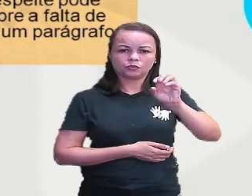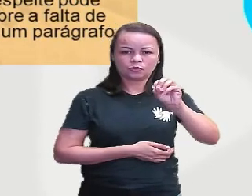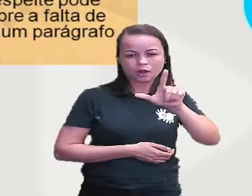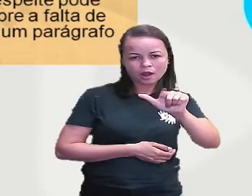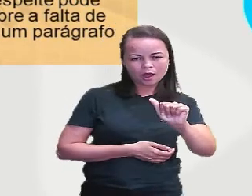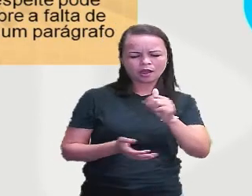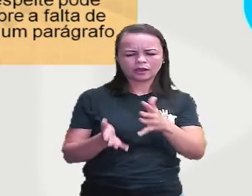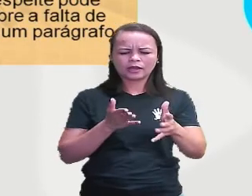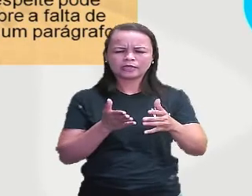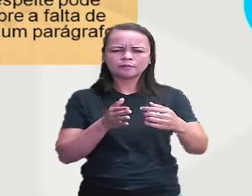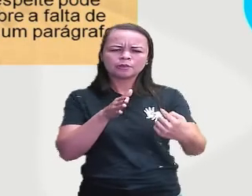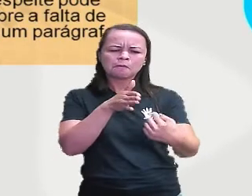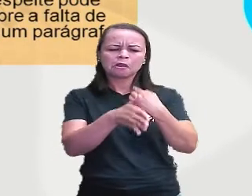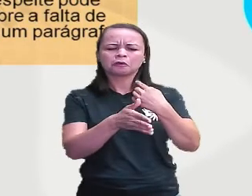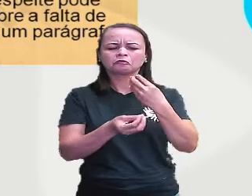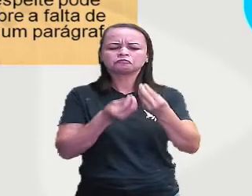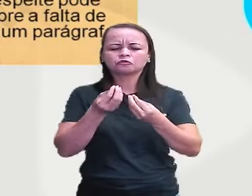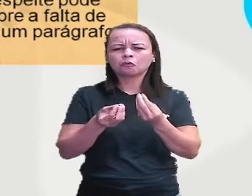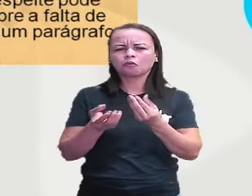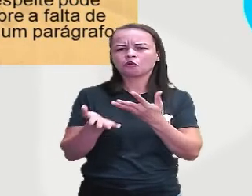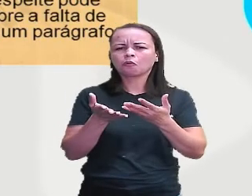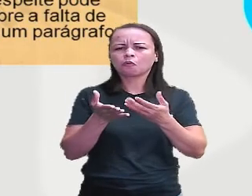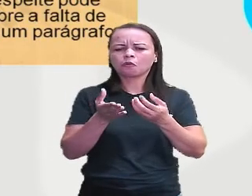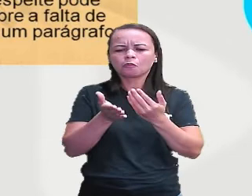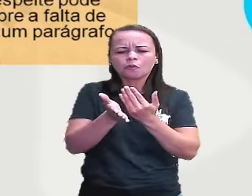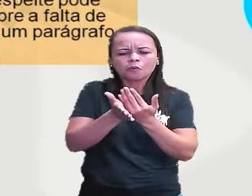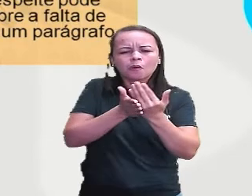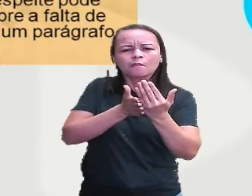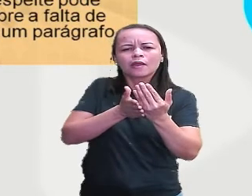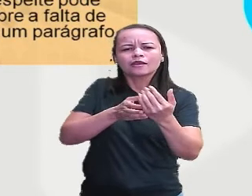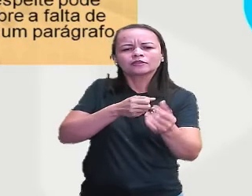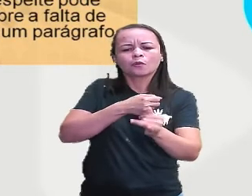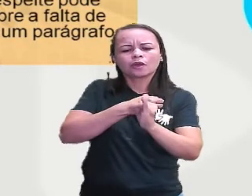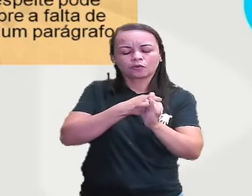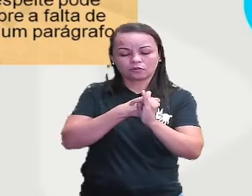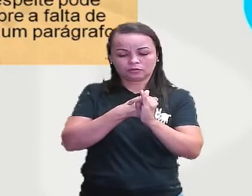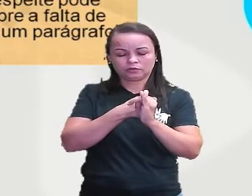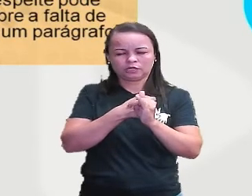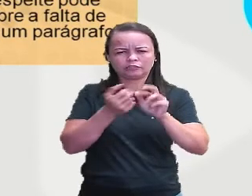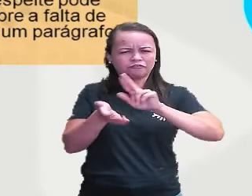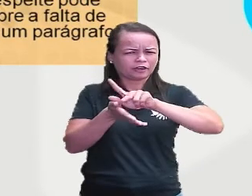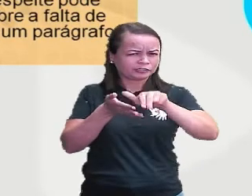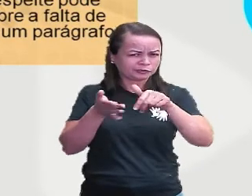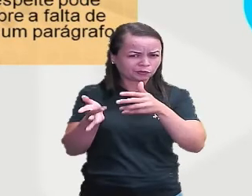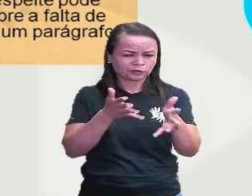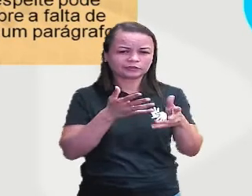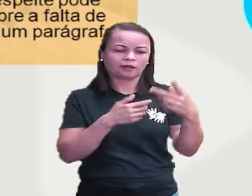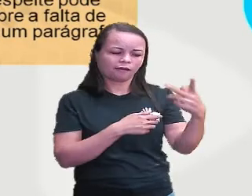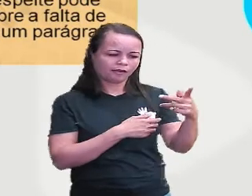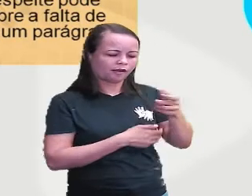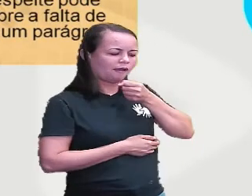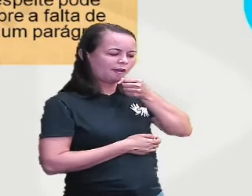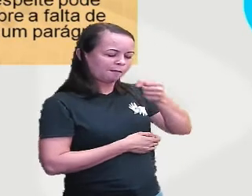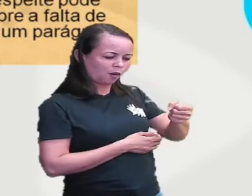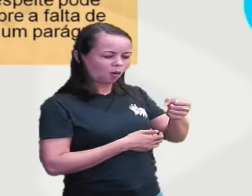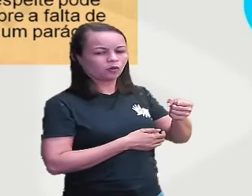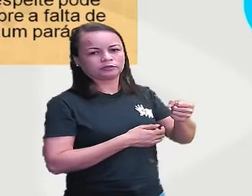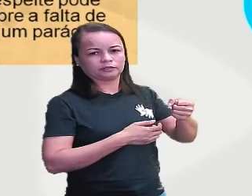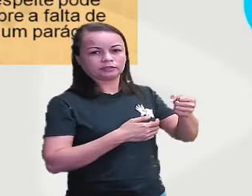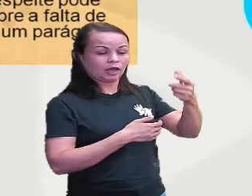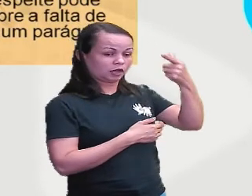crônica. Entre outras coisas, ela era repórter do jornal da Universidade de Ouro Preto e estava